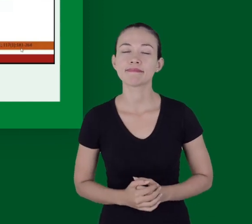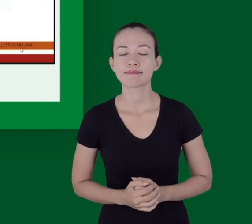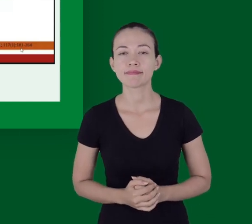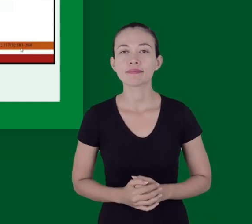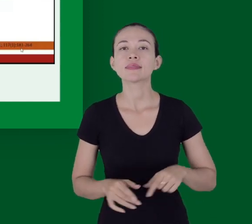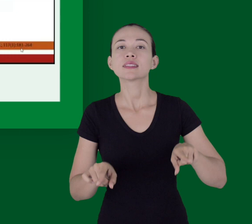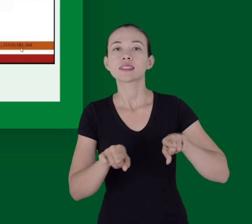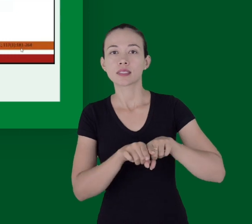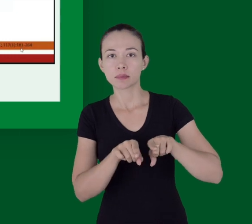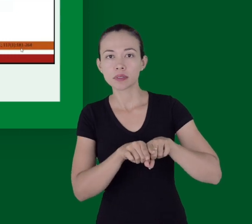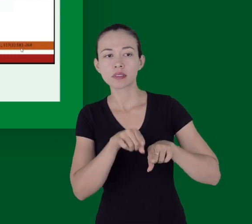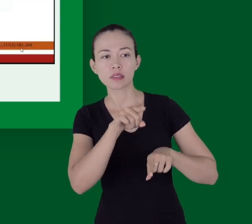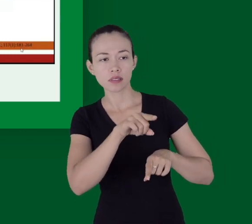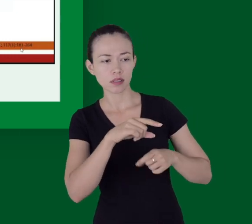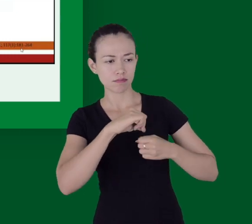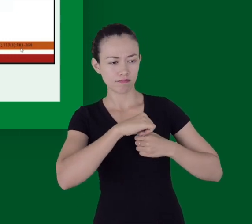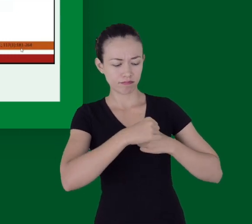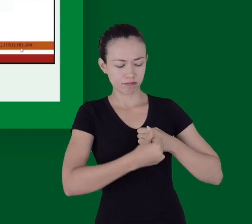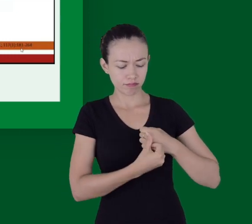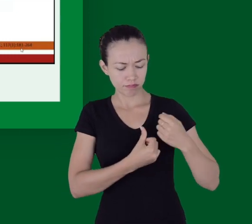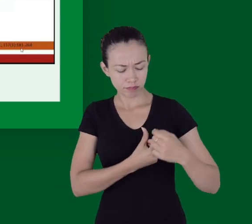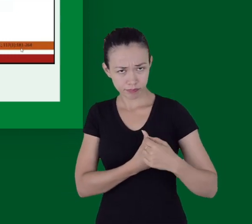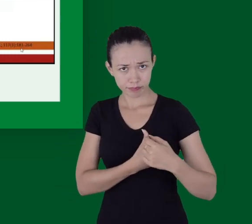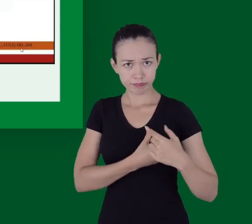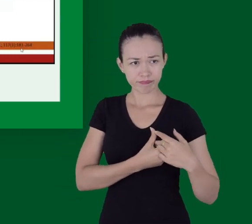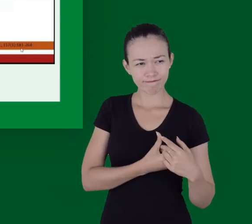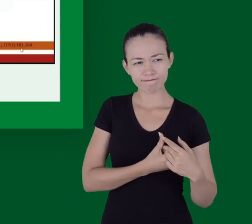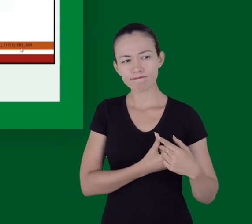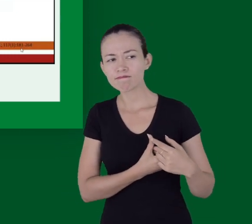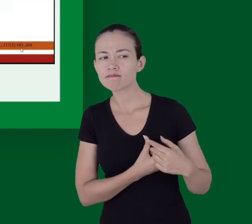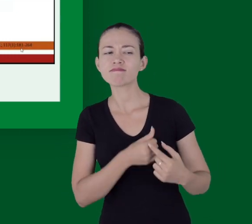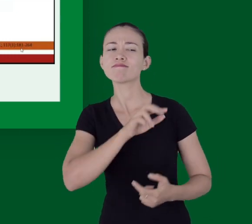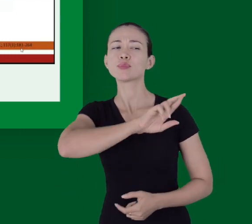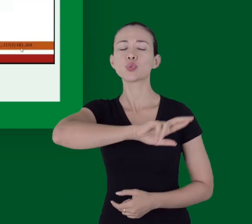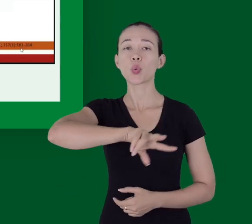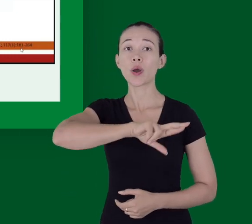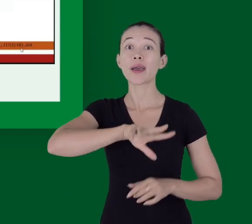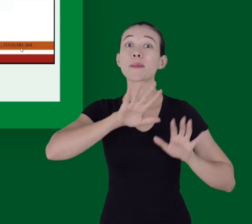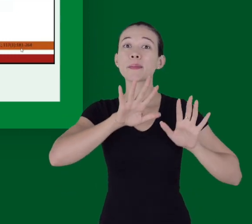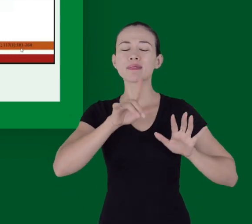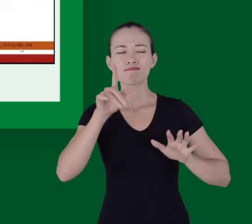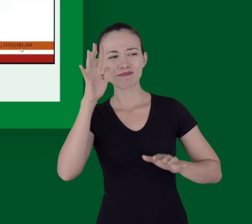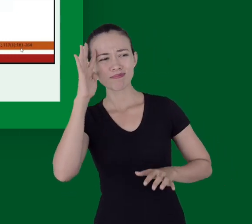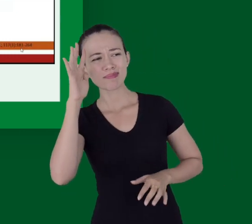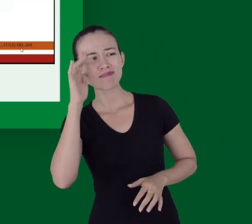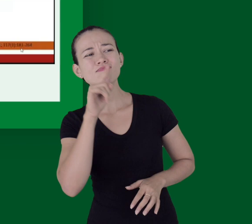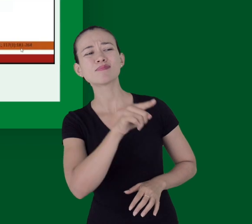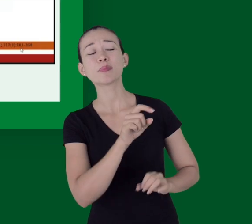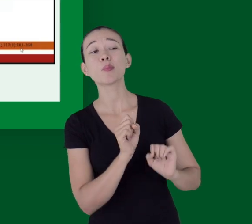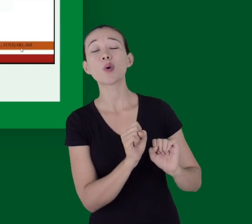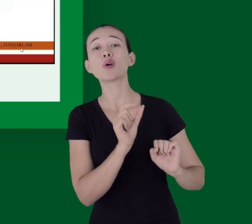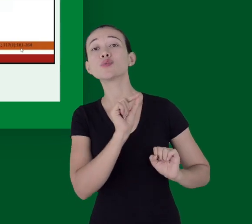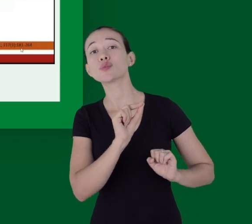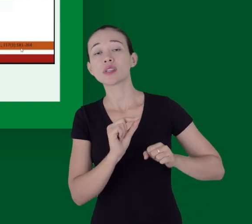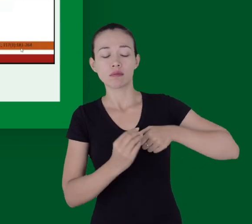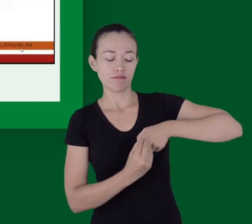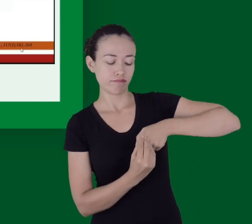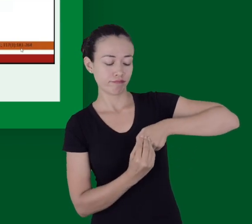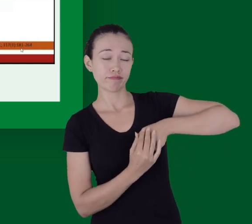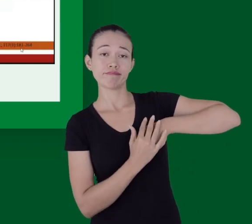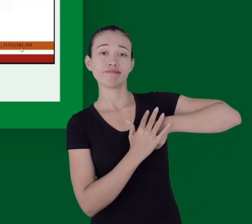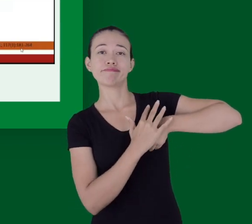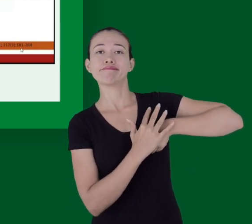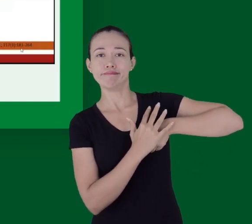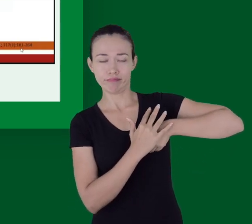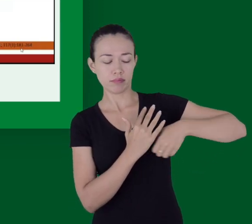está assimétrico, você já conseguiu descartar a dissecção, mas você ainda está pensando que a dor pode ser uma síndrome coronariana